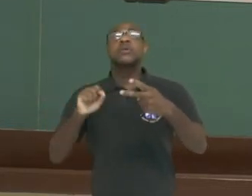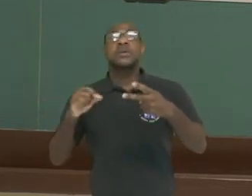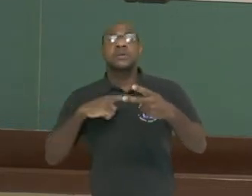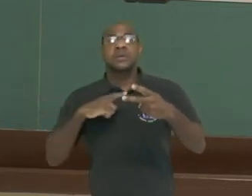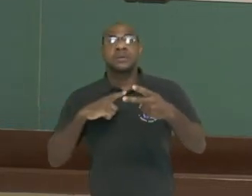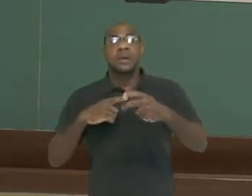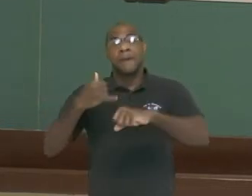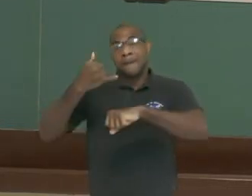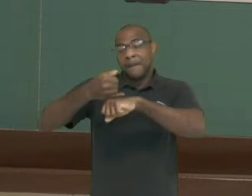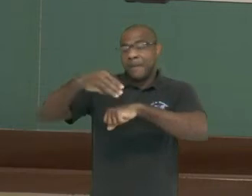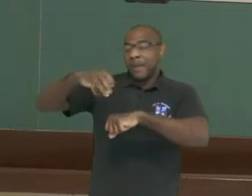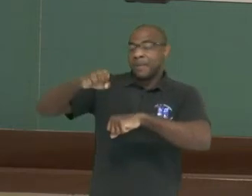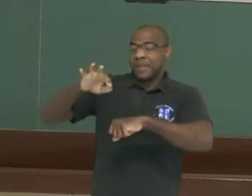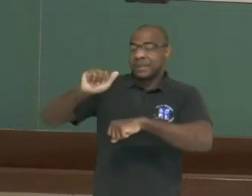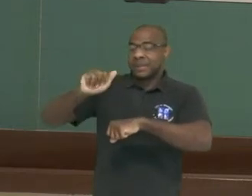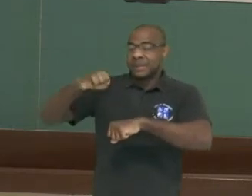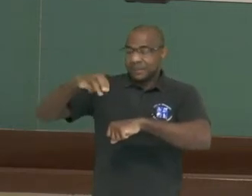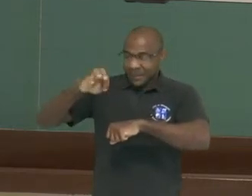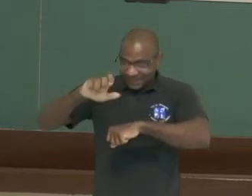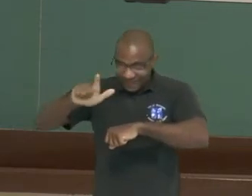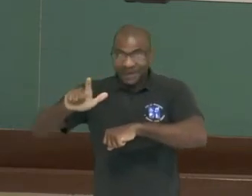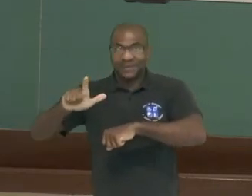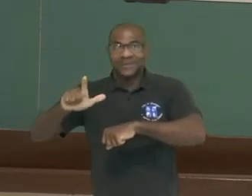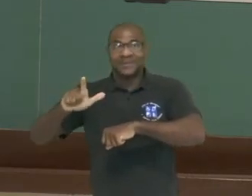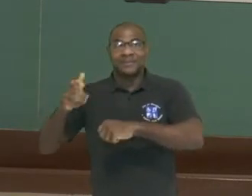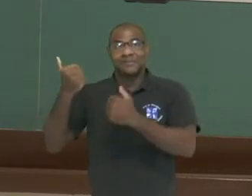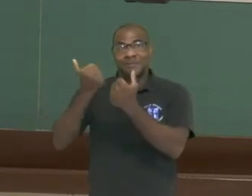um metal no lugar aqui do E.